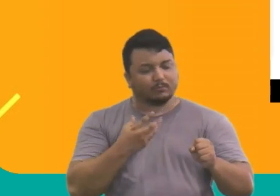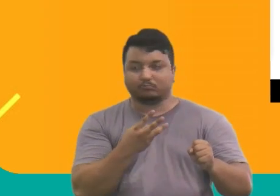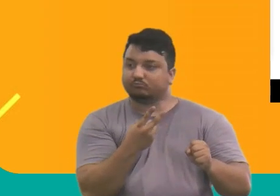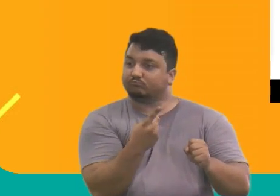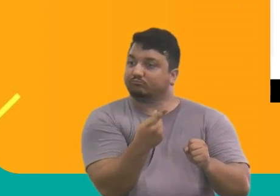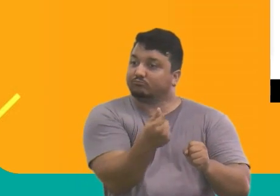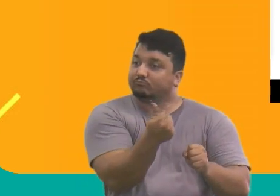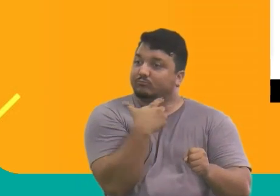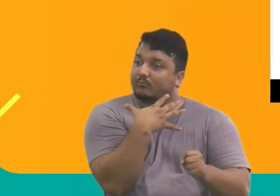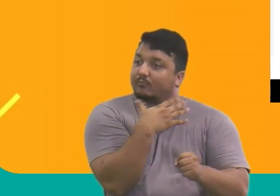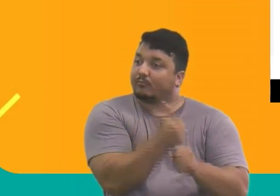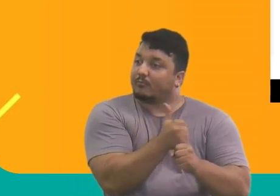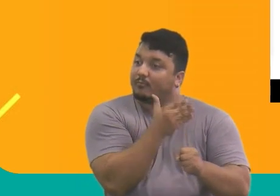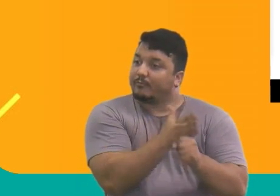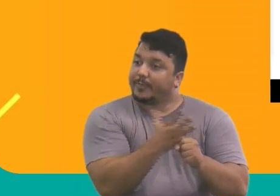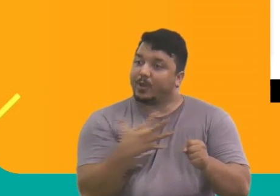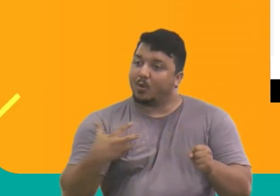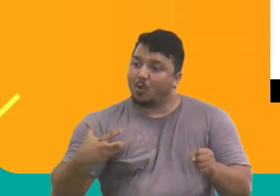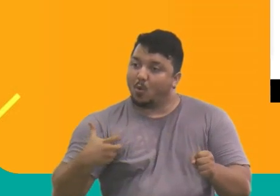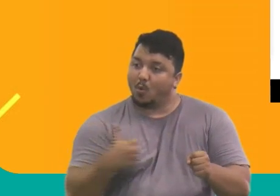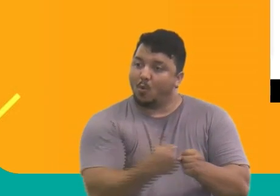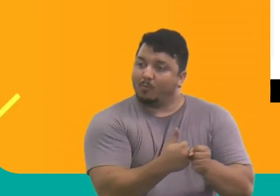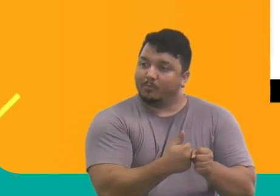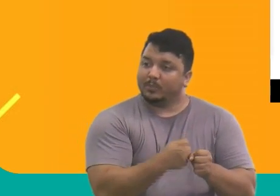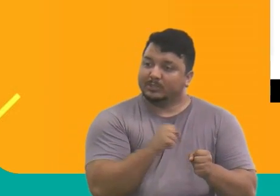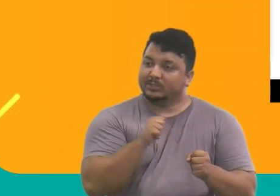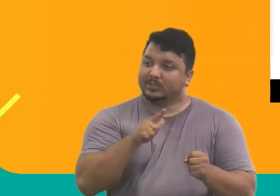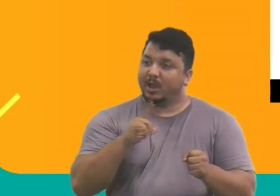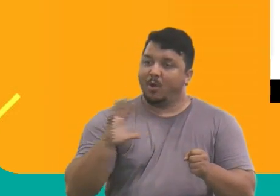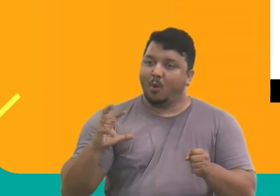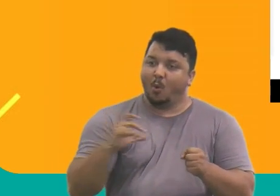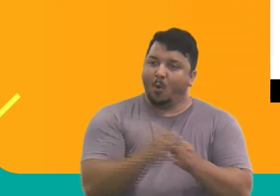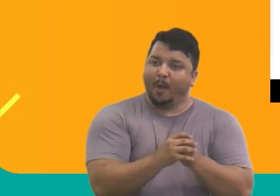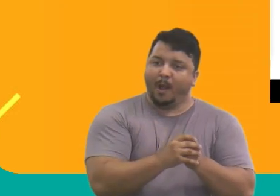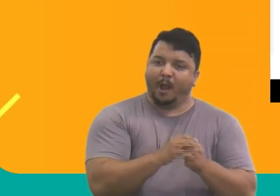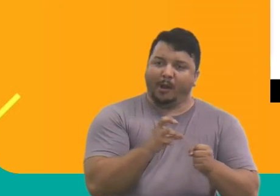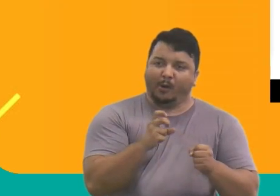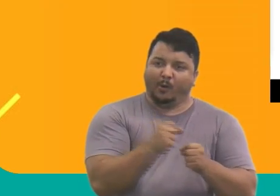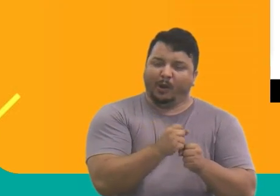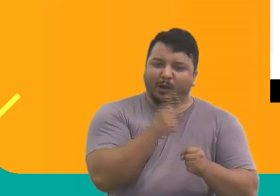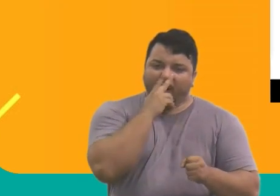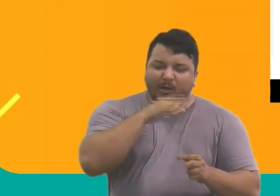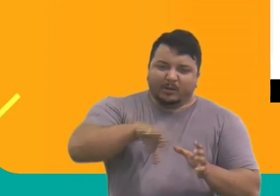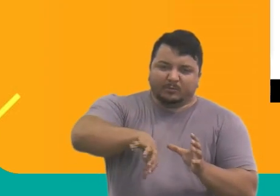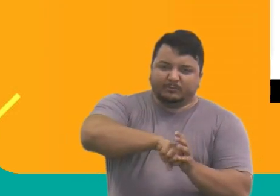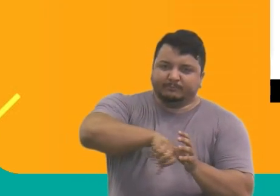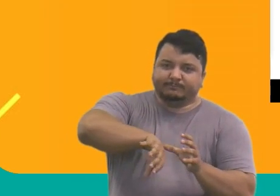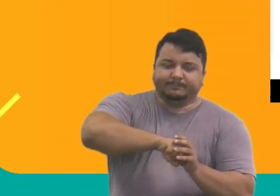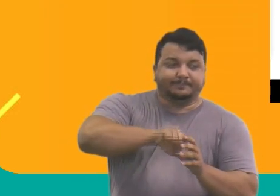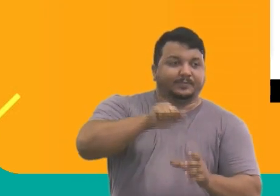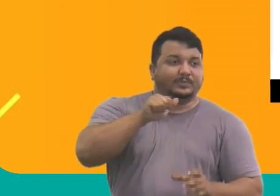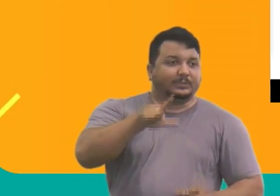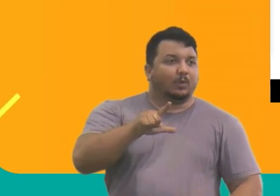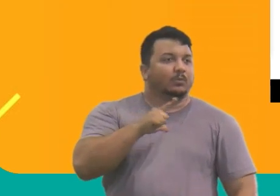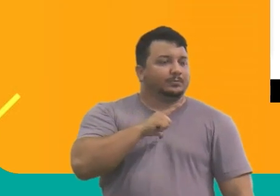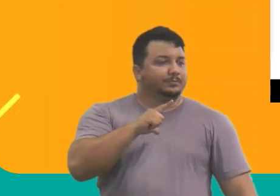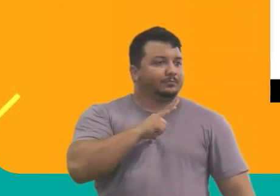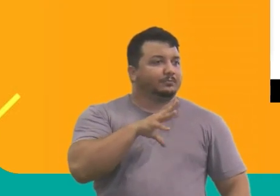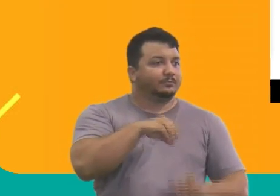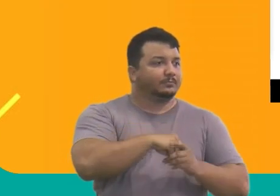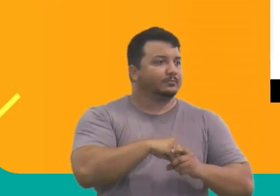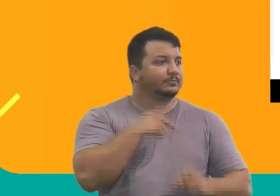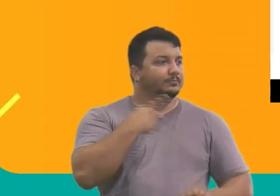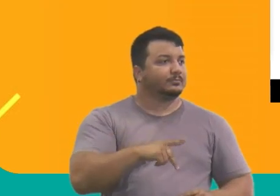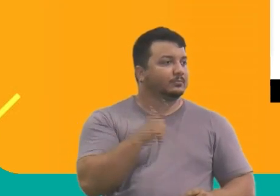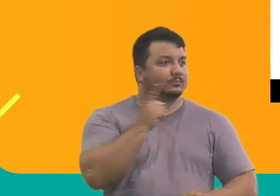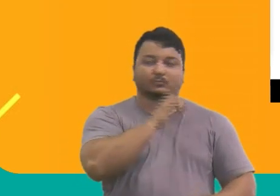estar sem sal. Ela vai trazer ou ela vai puxar esse sal para si,